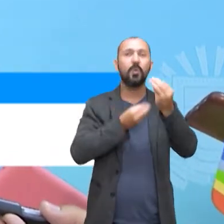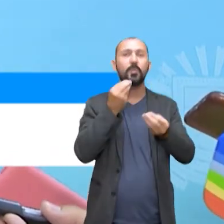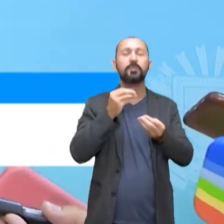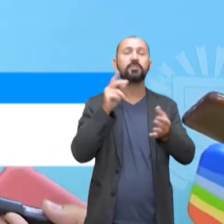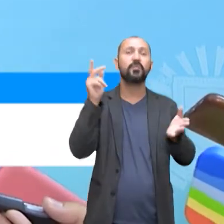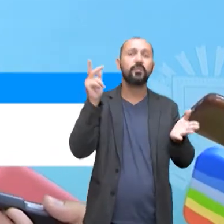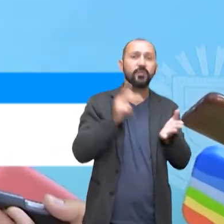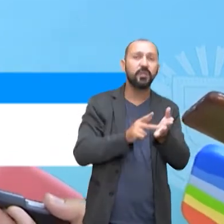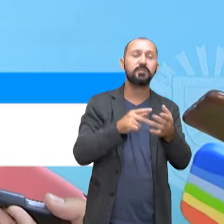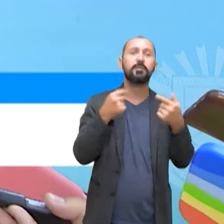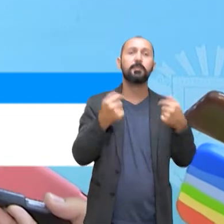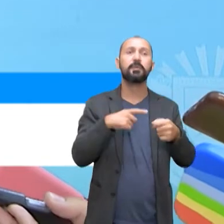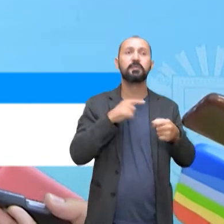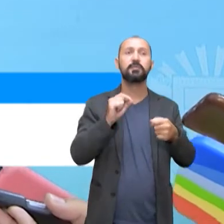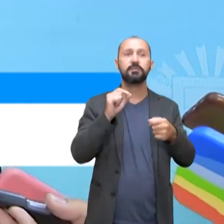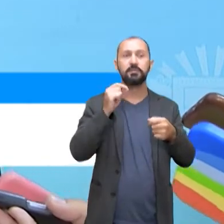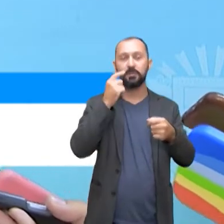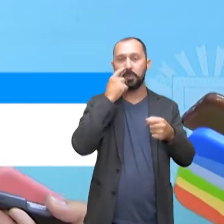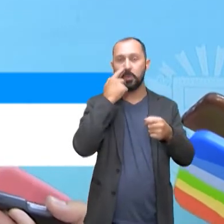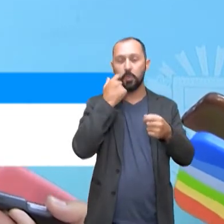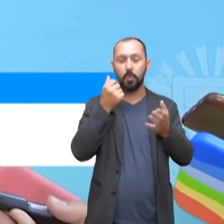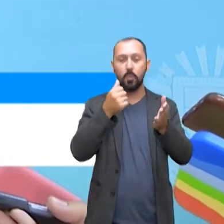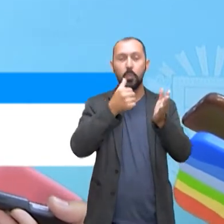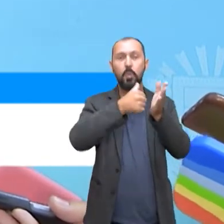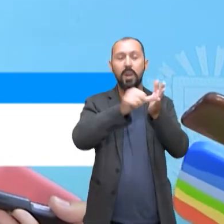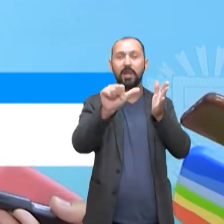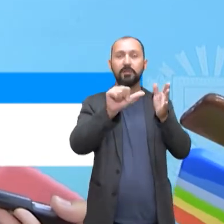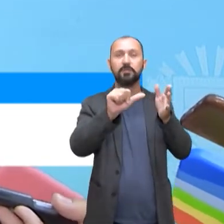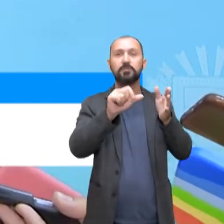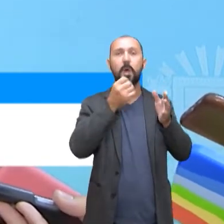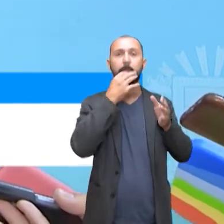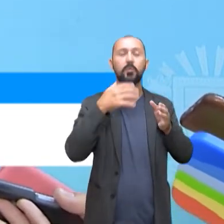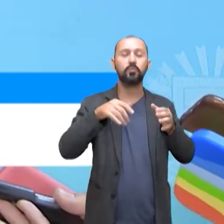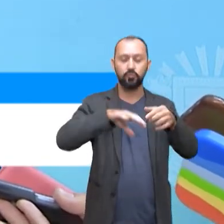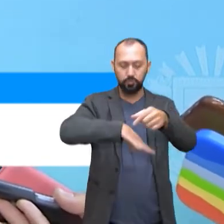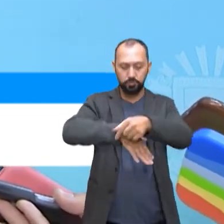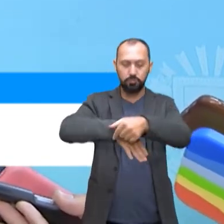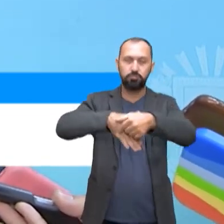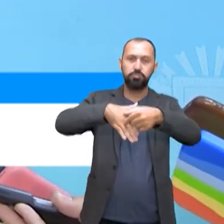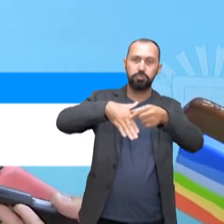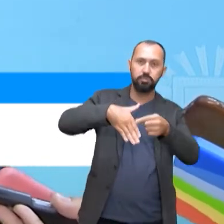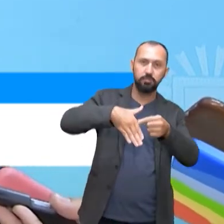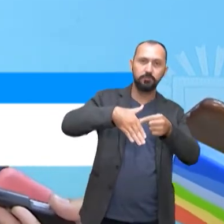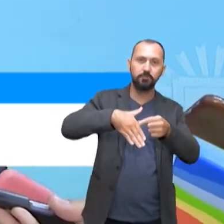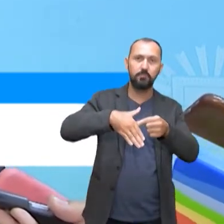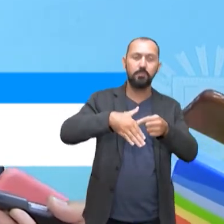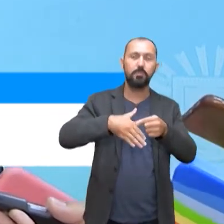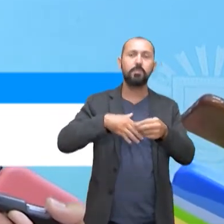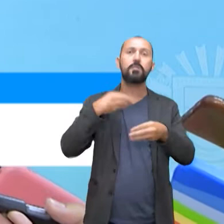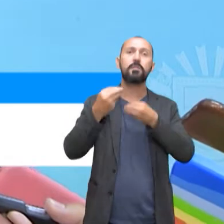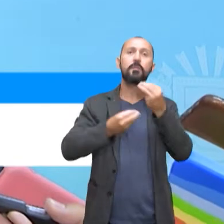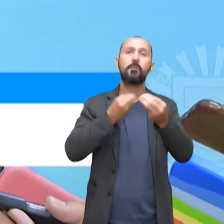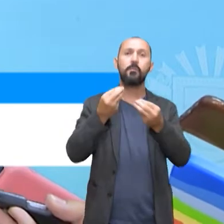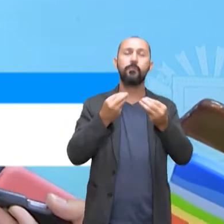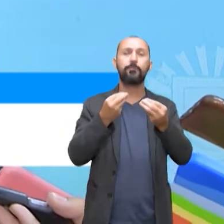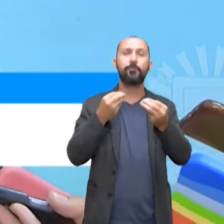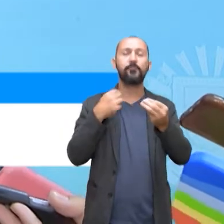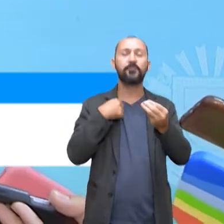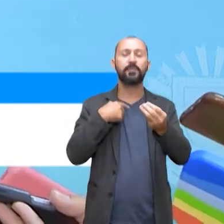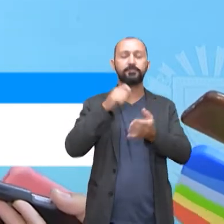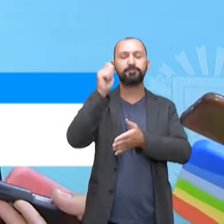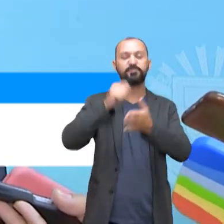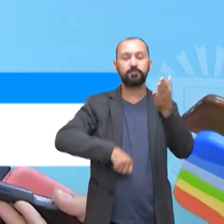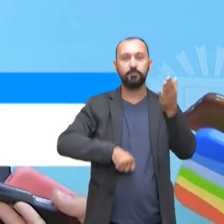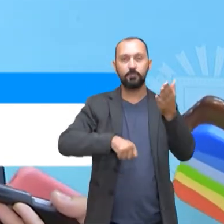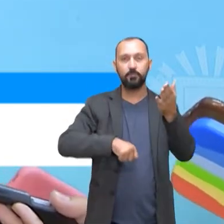gente descobrir se efetivamente a gente tem que colocar um lacre só, que esse lacre só valha para toda a rota bioceânica, e se isso